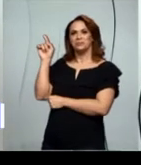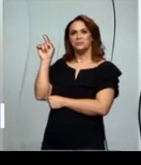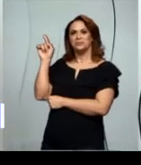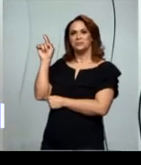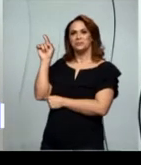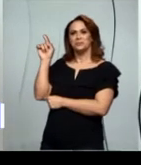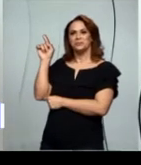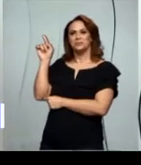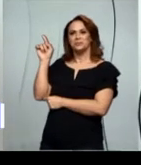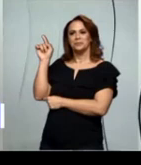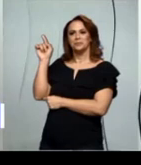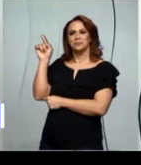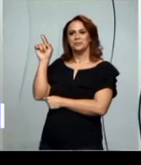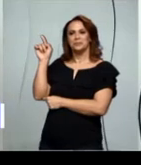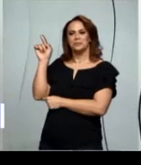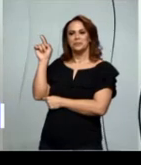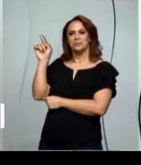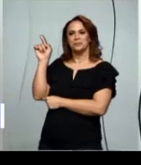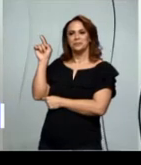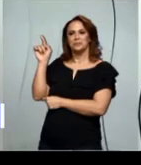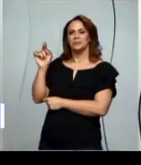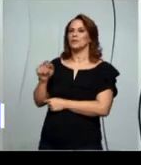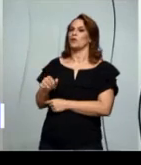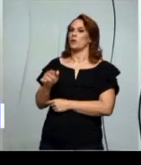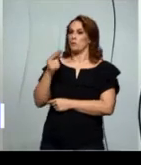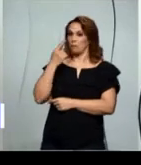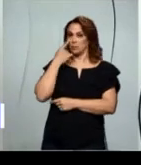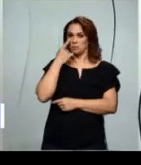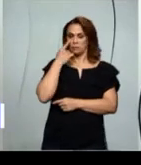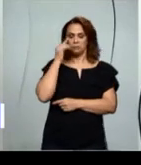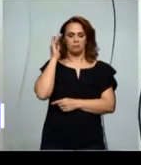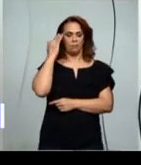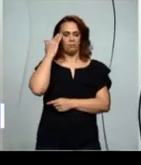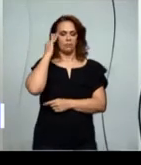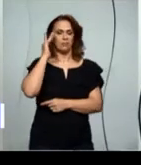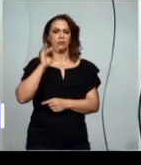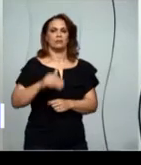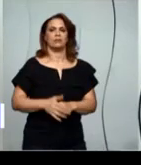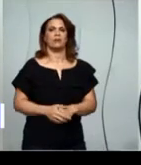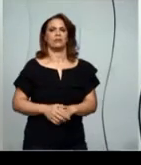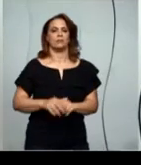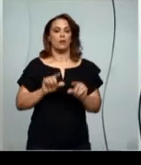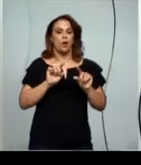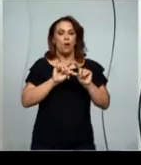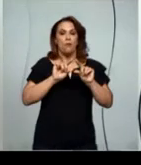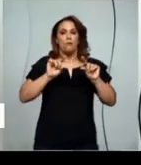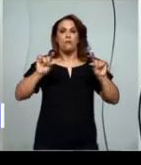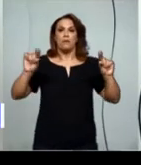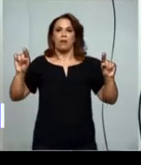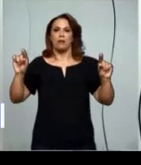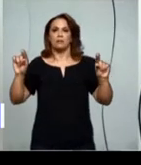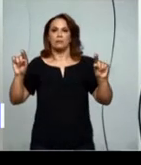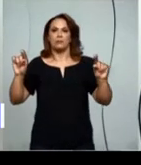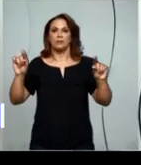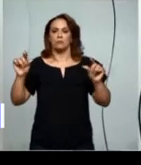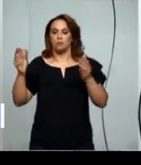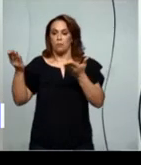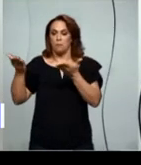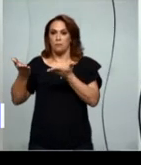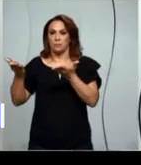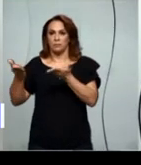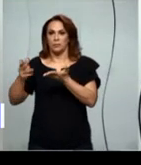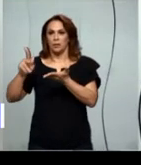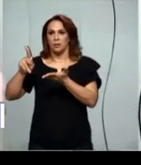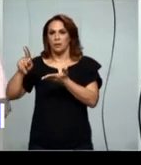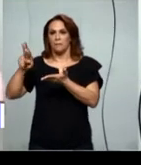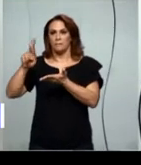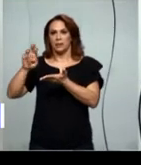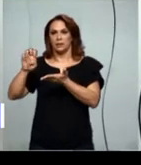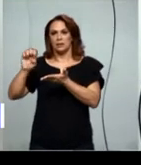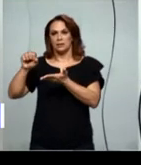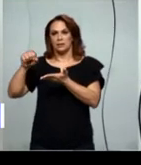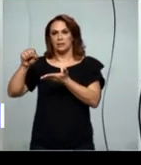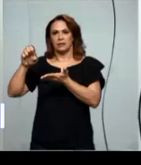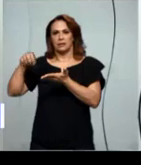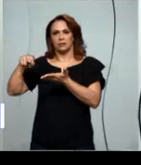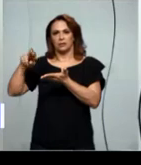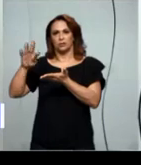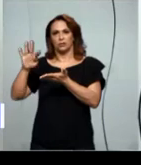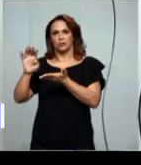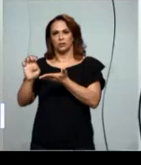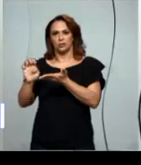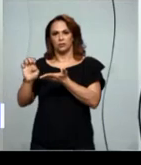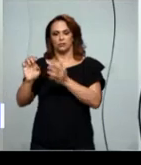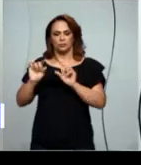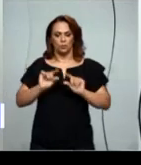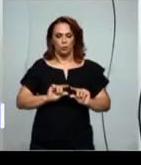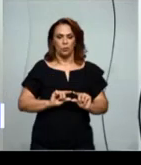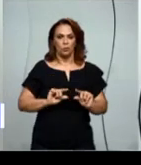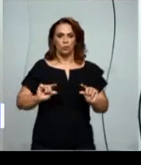gente contrastar a frase no presente. Observa que eu tenho aqui o presente e aqui eu tenho a frase no passado. Então, as diferenças